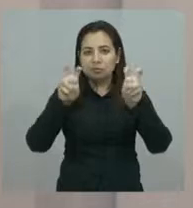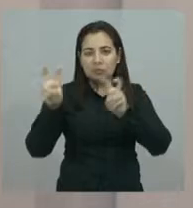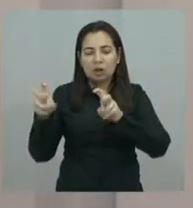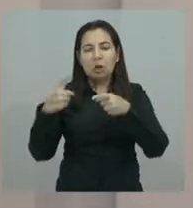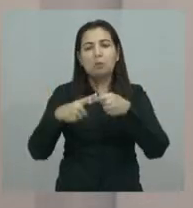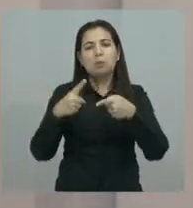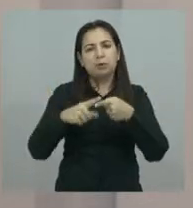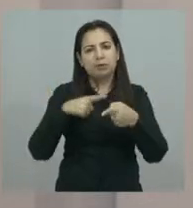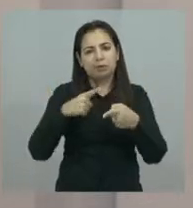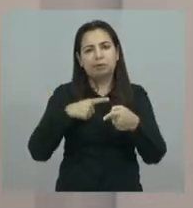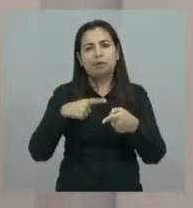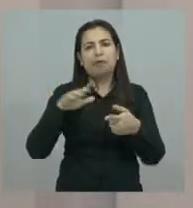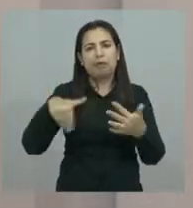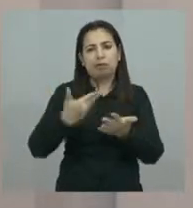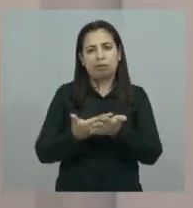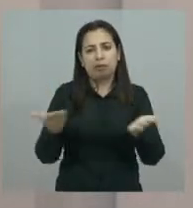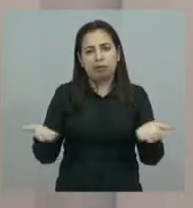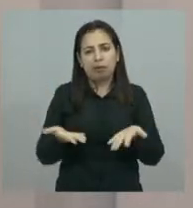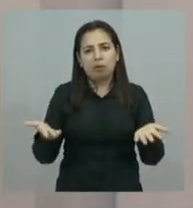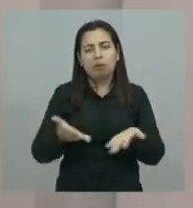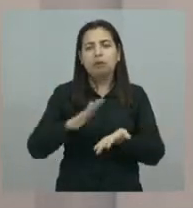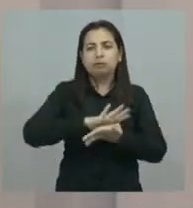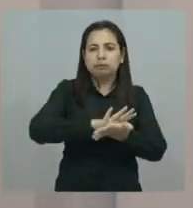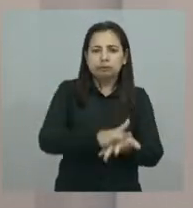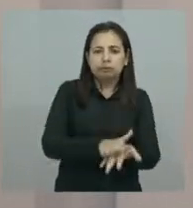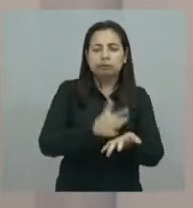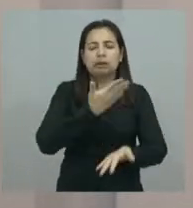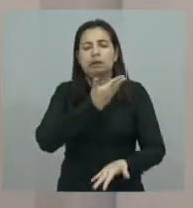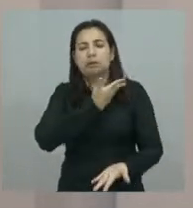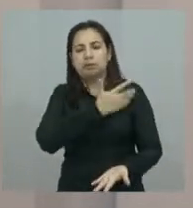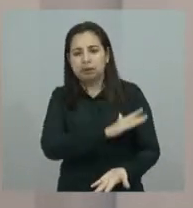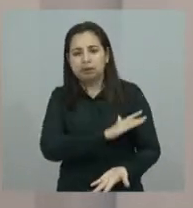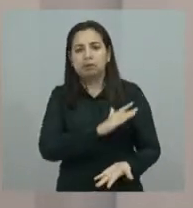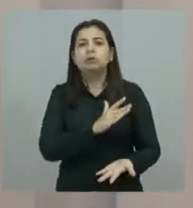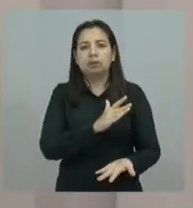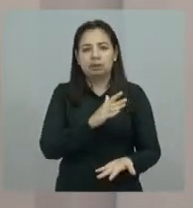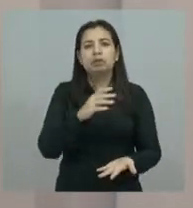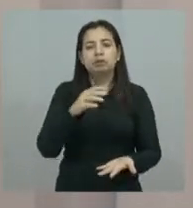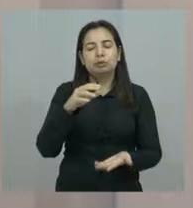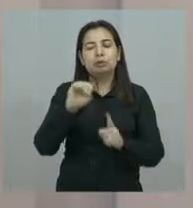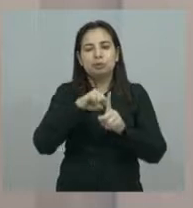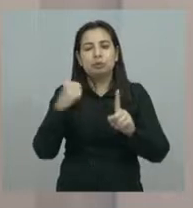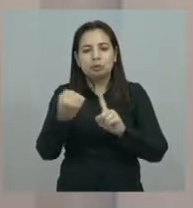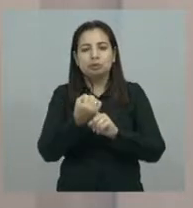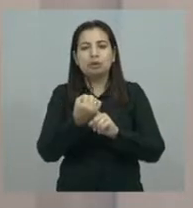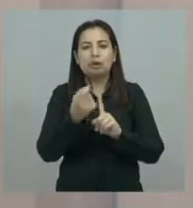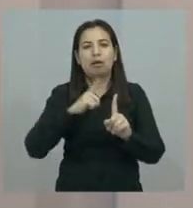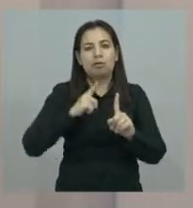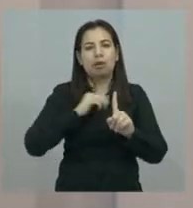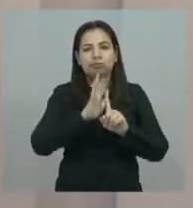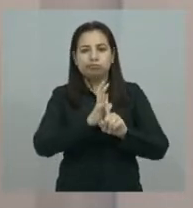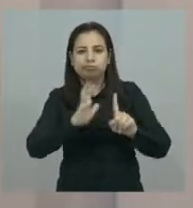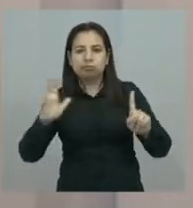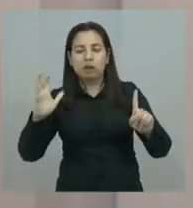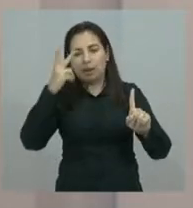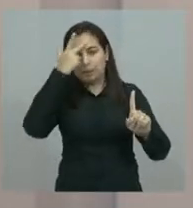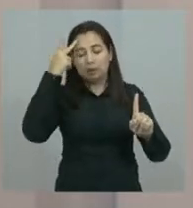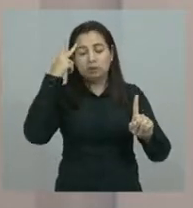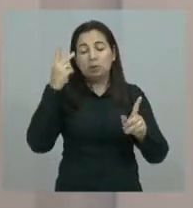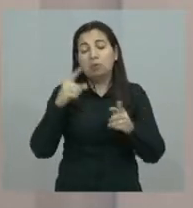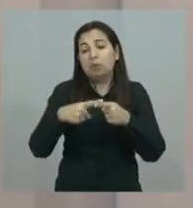tanto preconceito, ainda sofre tanta discriminação pela sociedade, né? Até por falta mesmo de